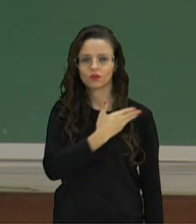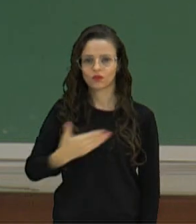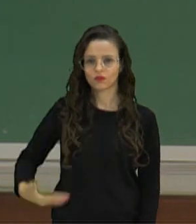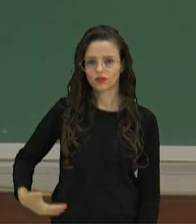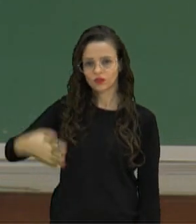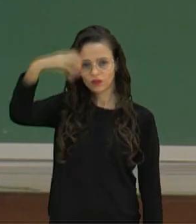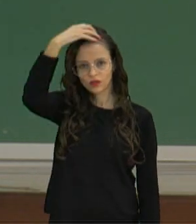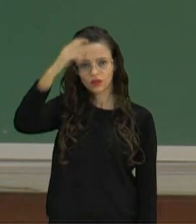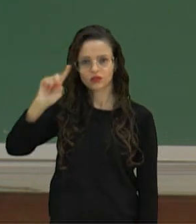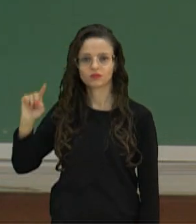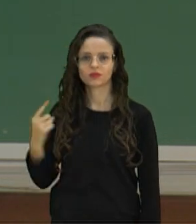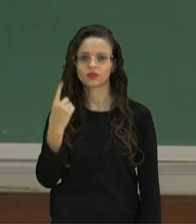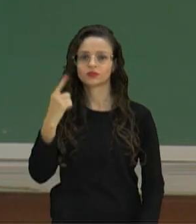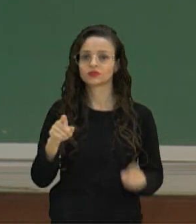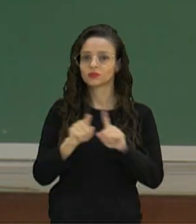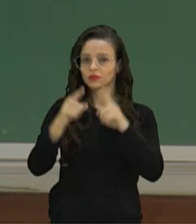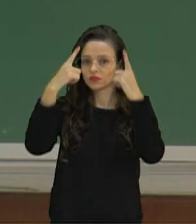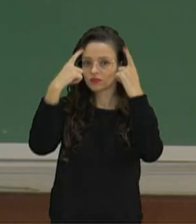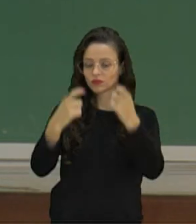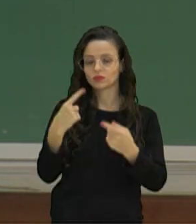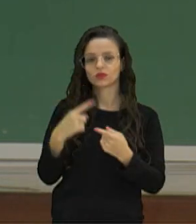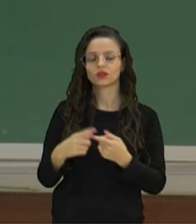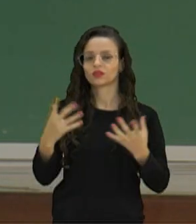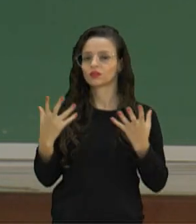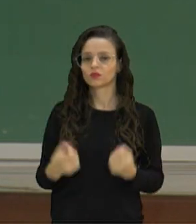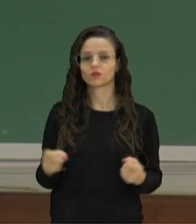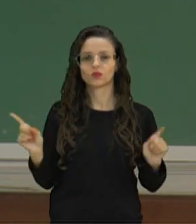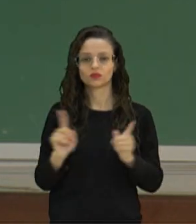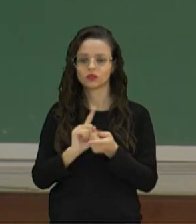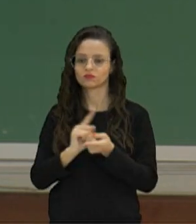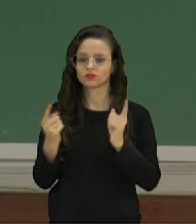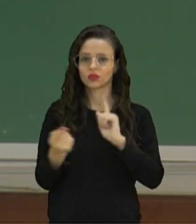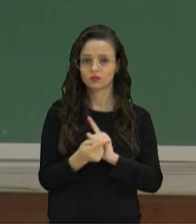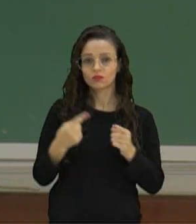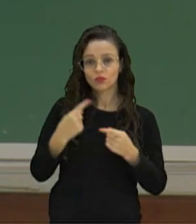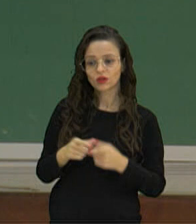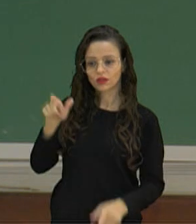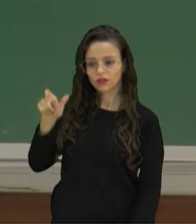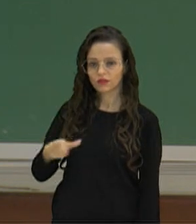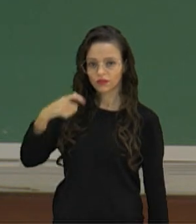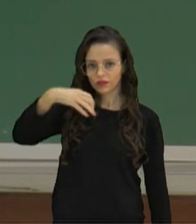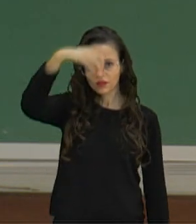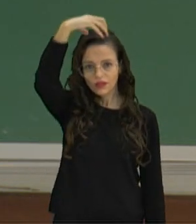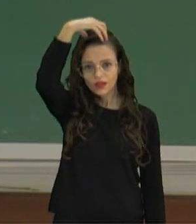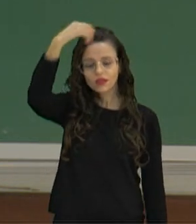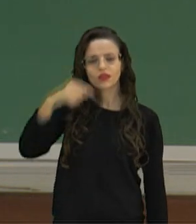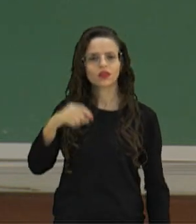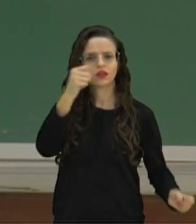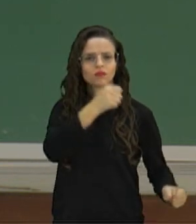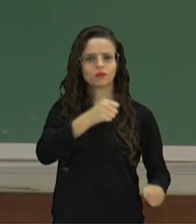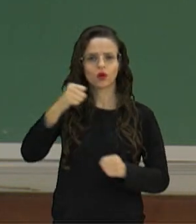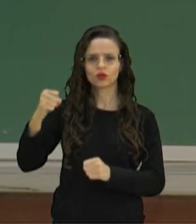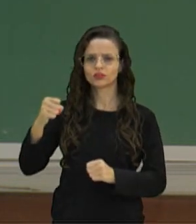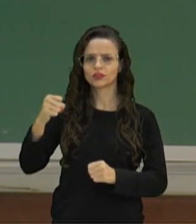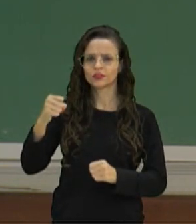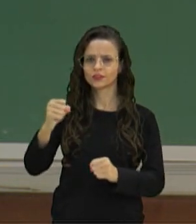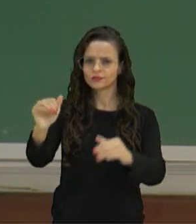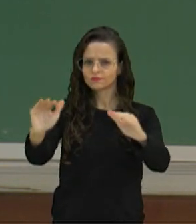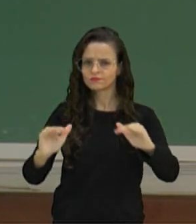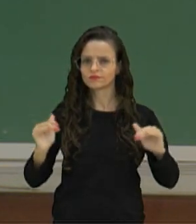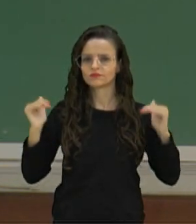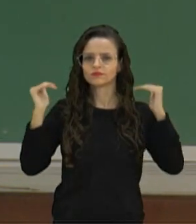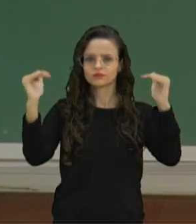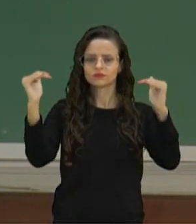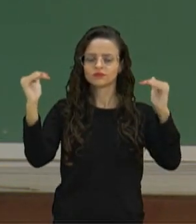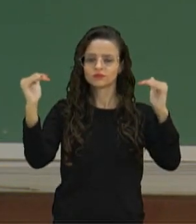não aceita contradições, se impõe. Né? Os monarcas absolutistas, eles têm poder em excesso.